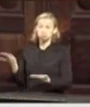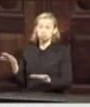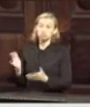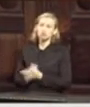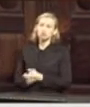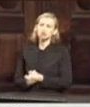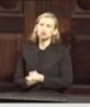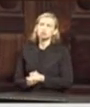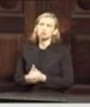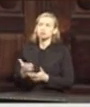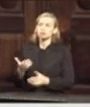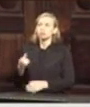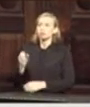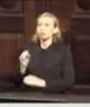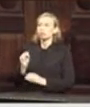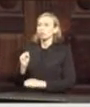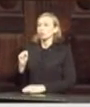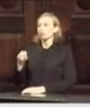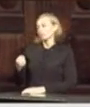Desde a década de 80.